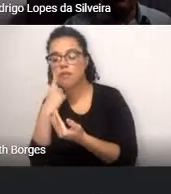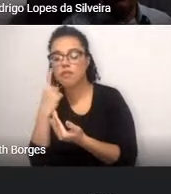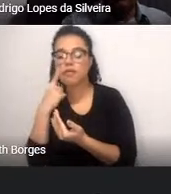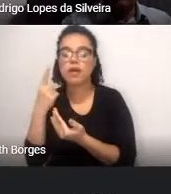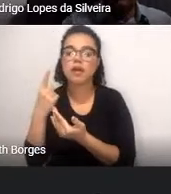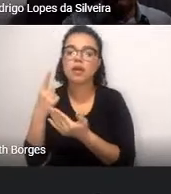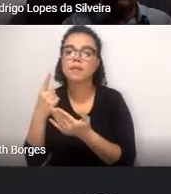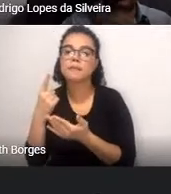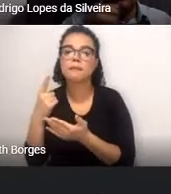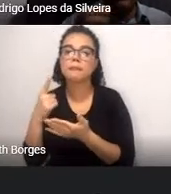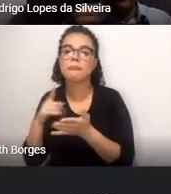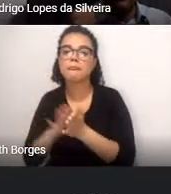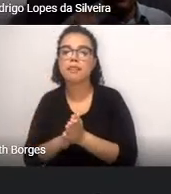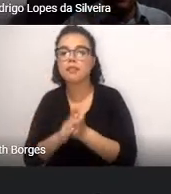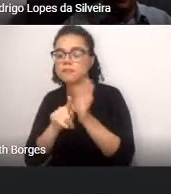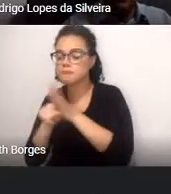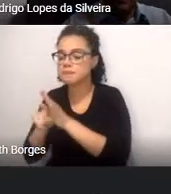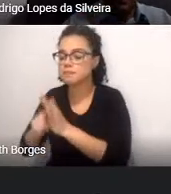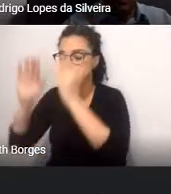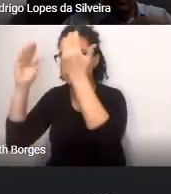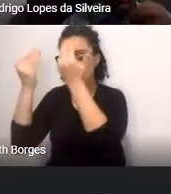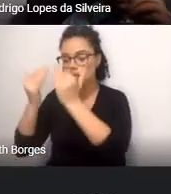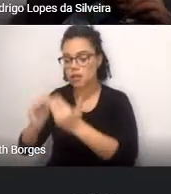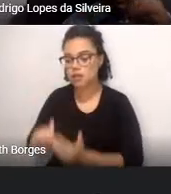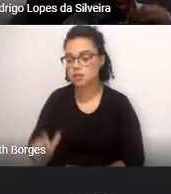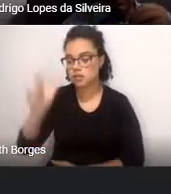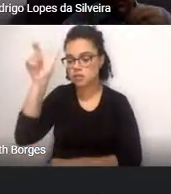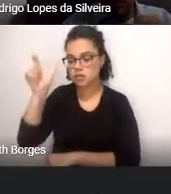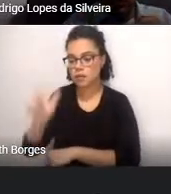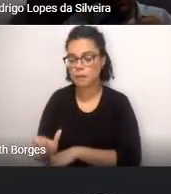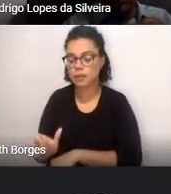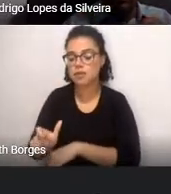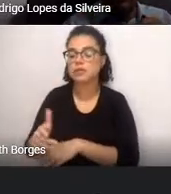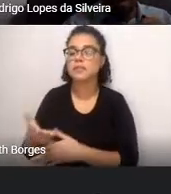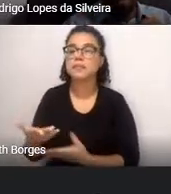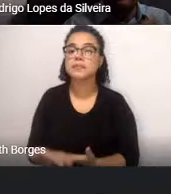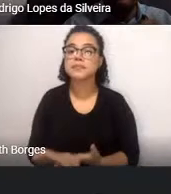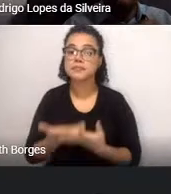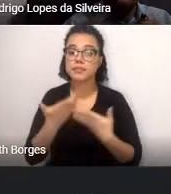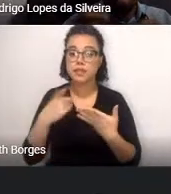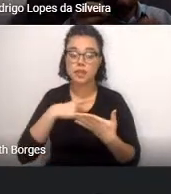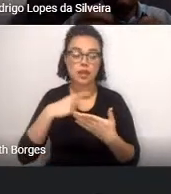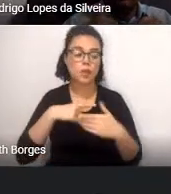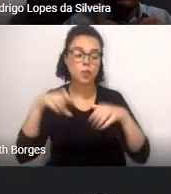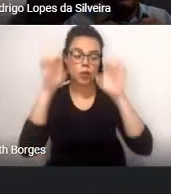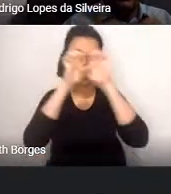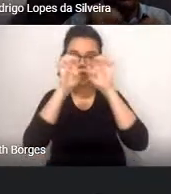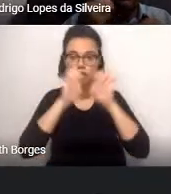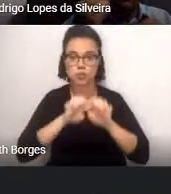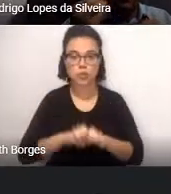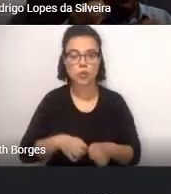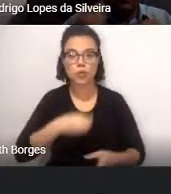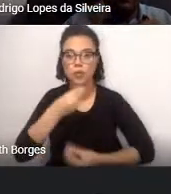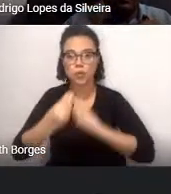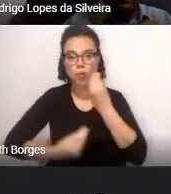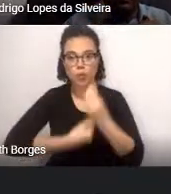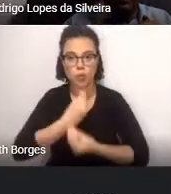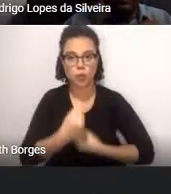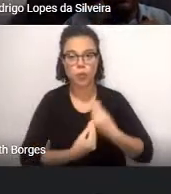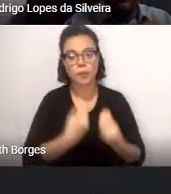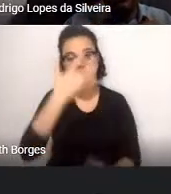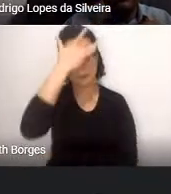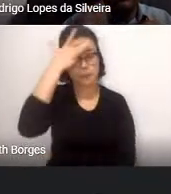daí nós vamos trazer aí uma estrutura onde nós vamos fazer com que a pessoa, após